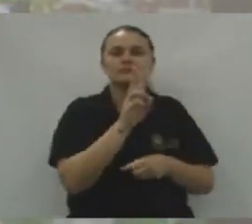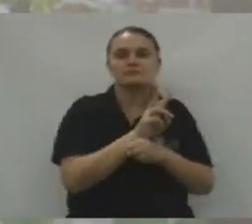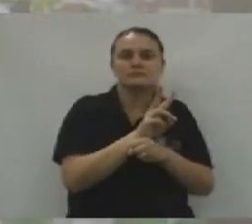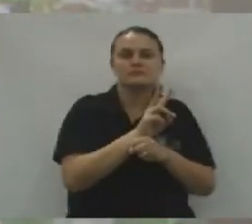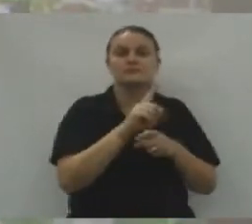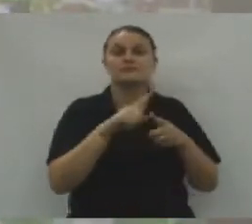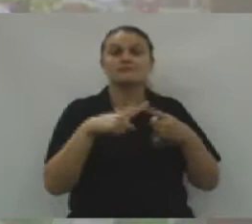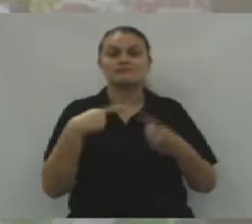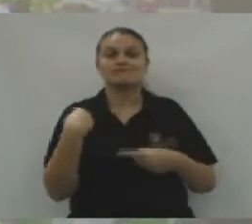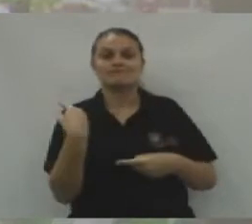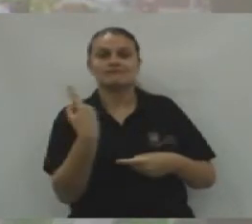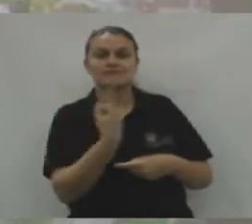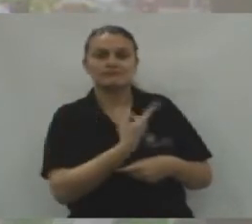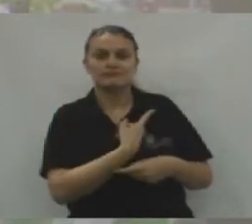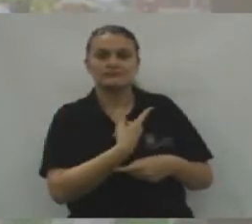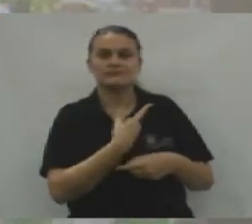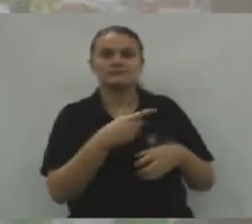mas nós também,